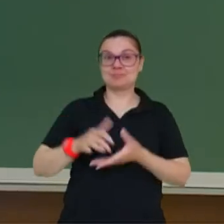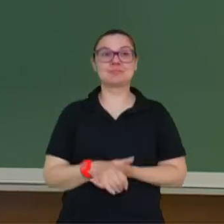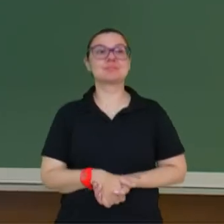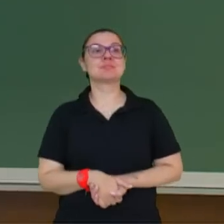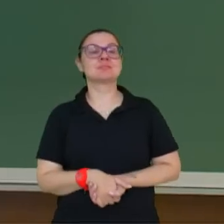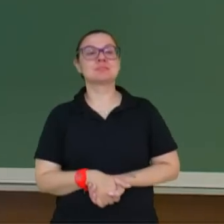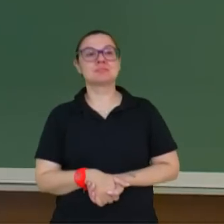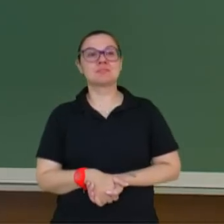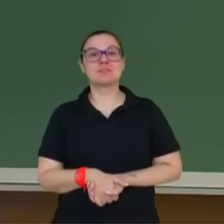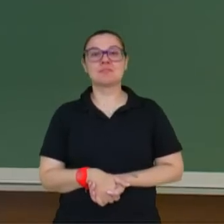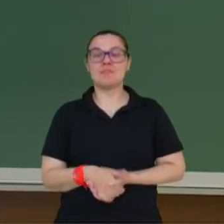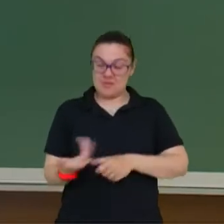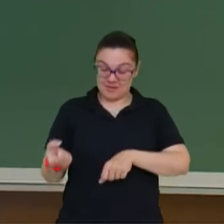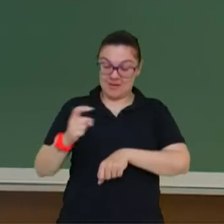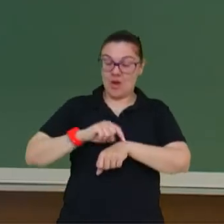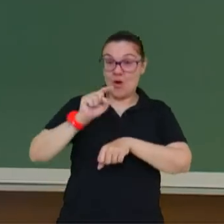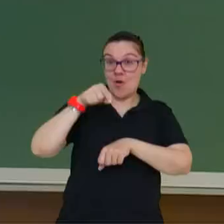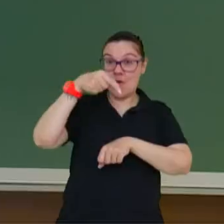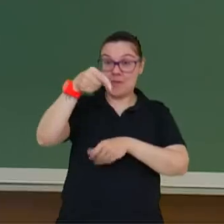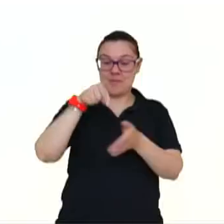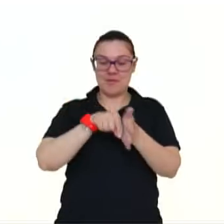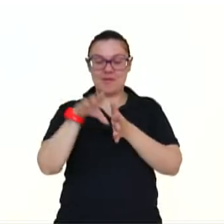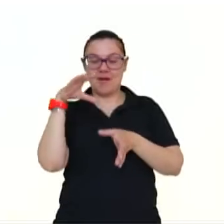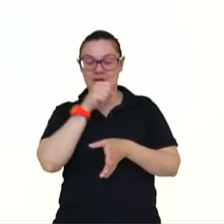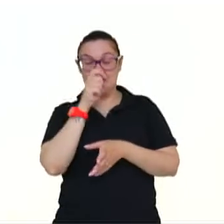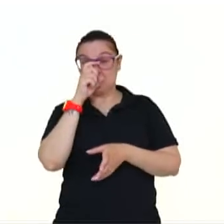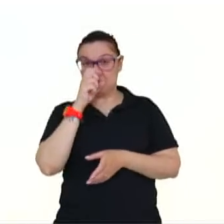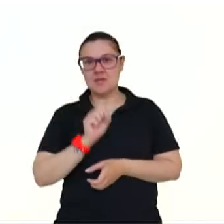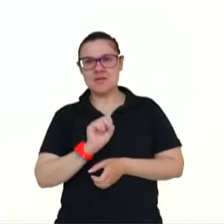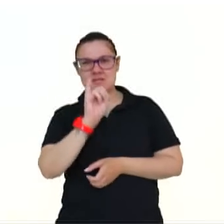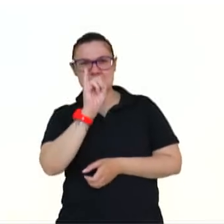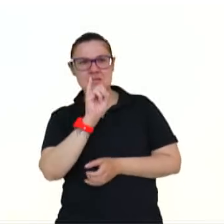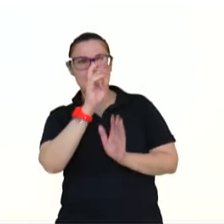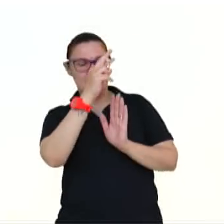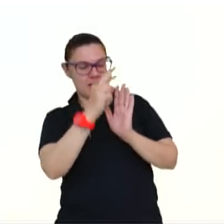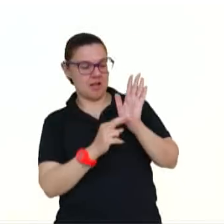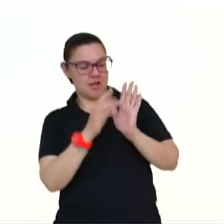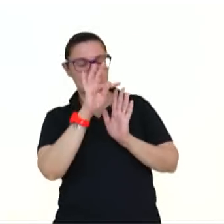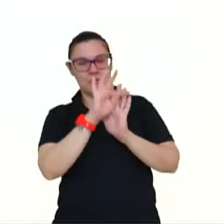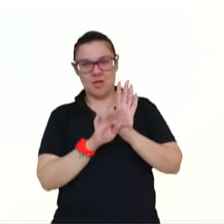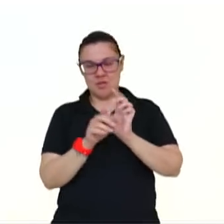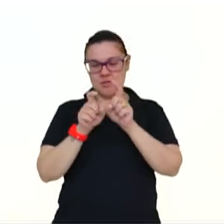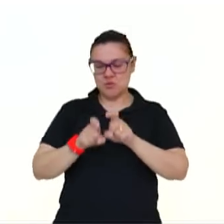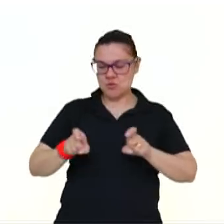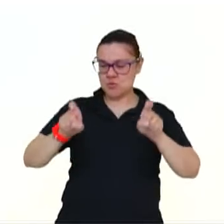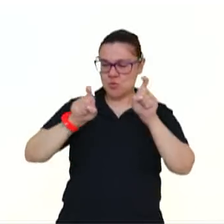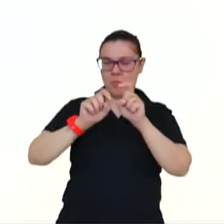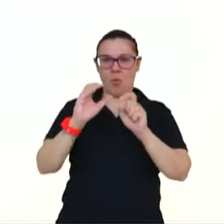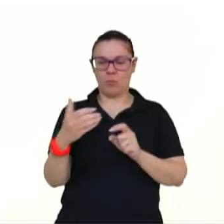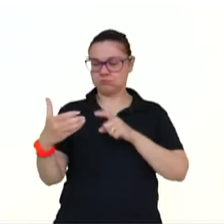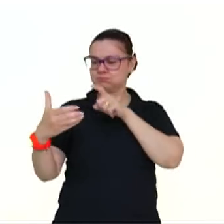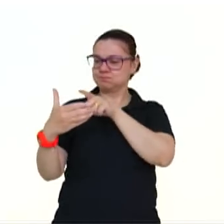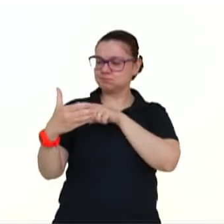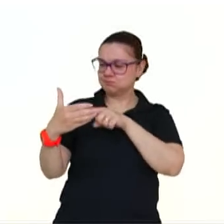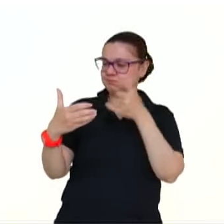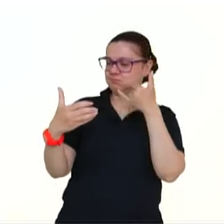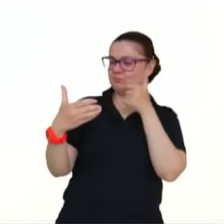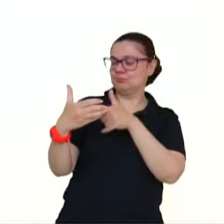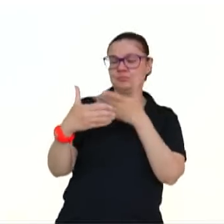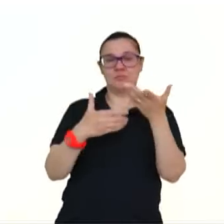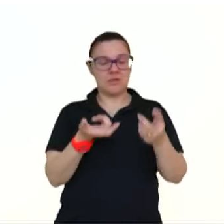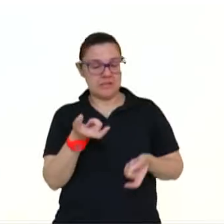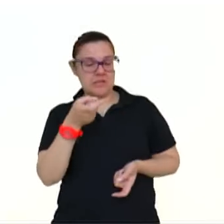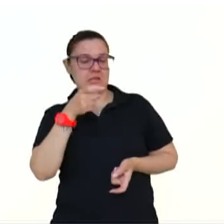é? Próximo quiz. Se estiver lendo um texto no computador ou em dispositivos móveis e,